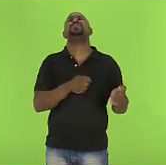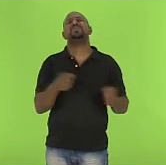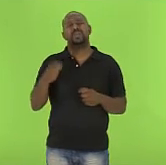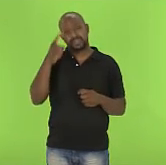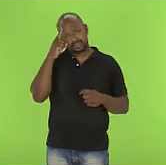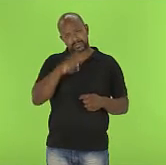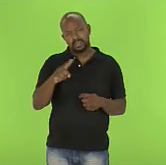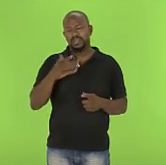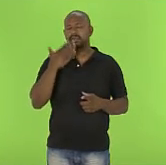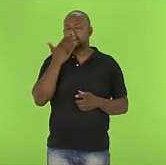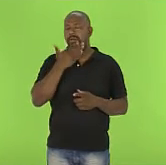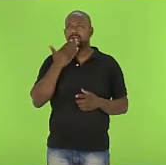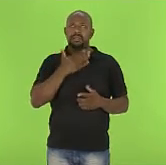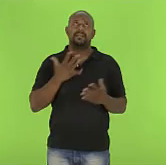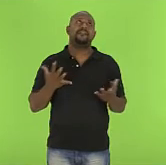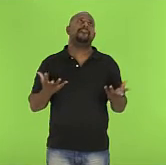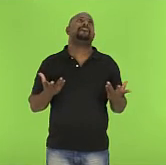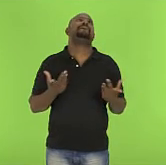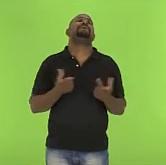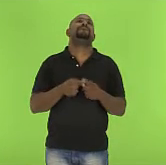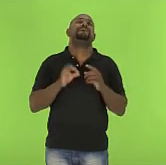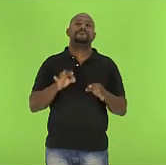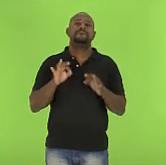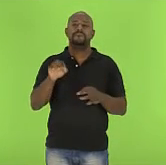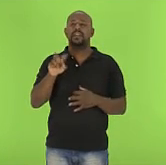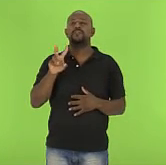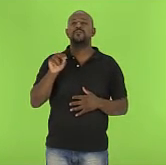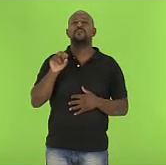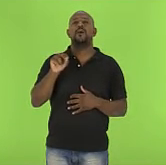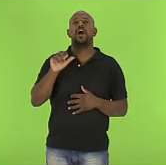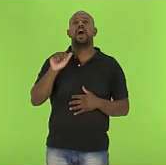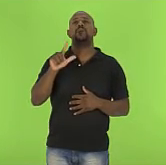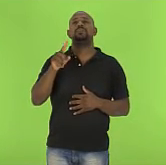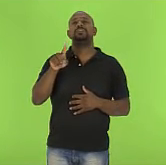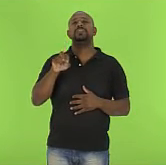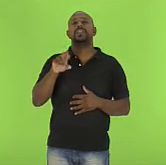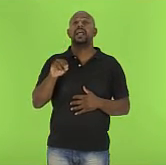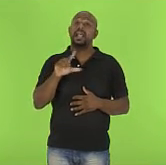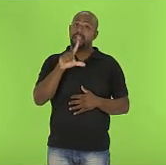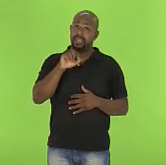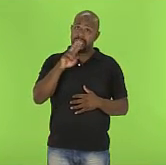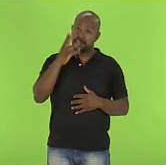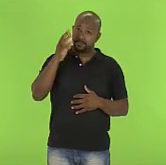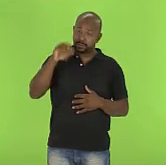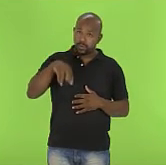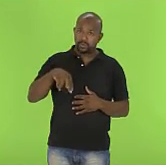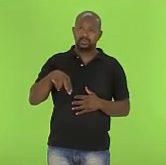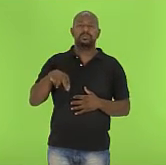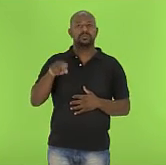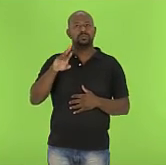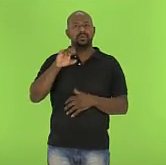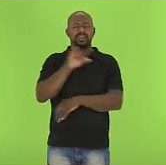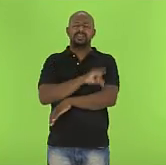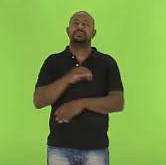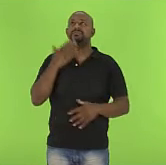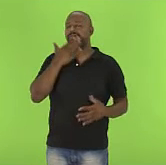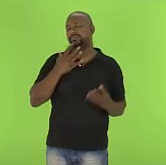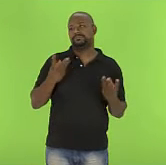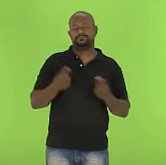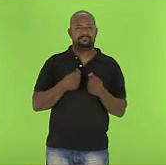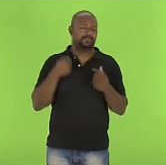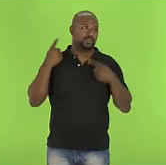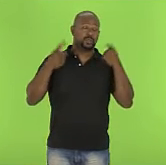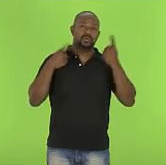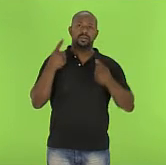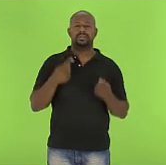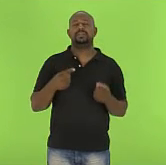toda semana chegavam bolos deliciosos, direto da Vó Alzira Leblon, aqui no Rio de Janeiro. Esse bolo é maravilhoso.